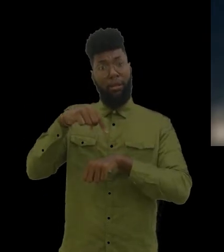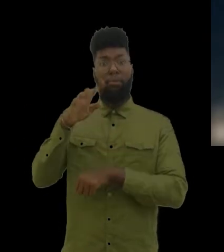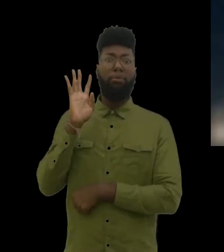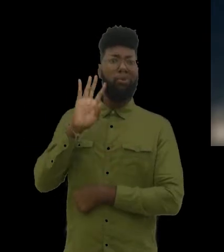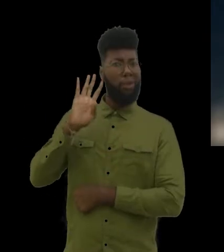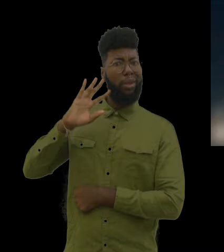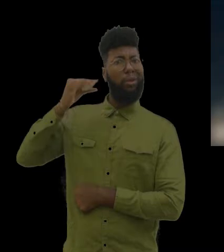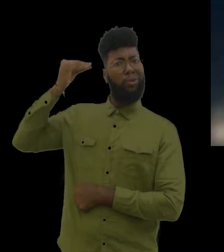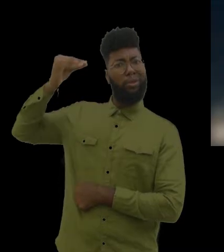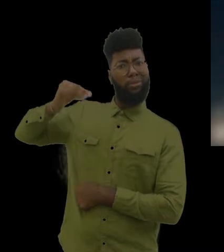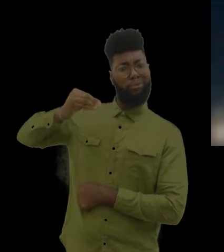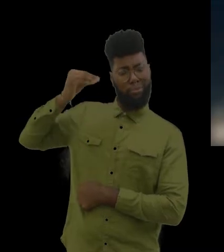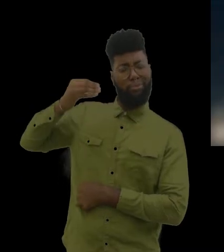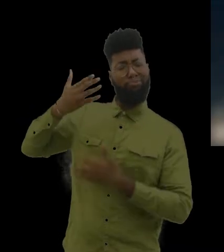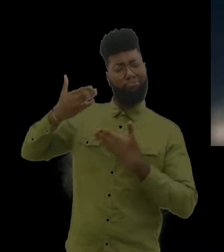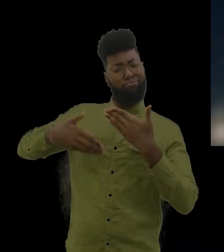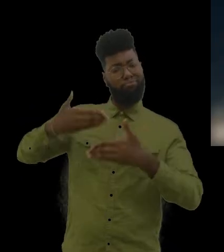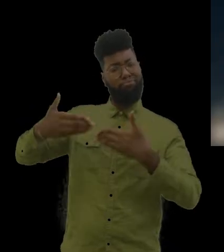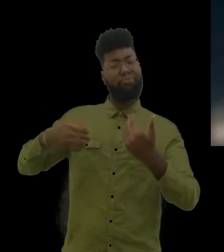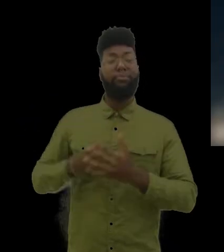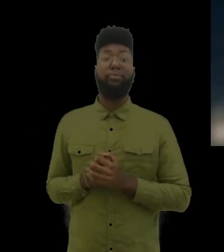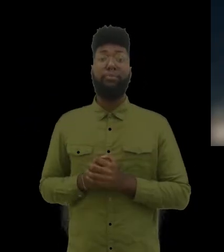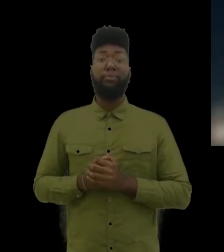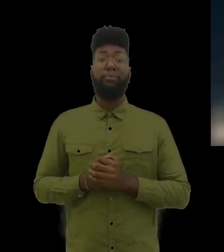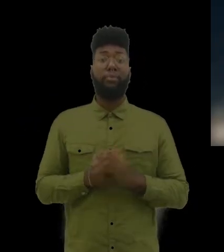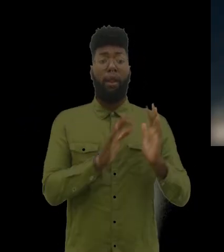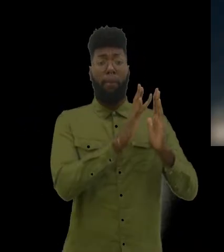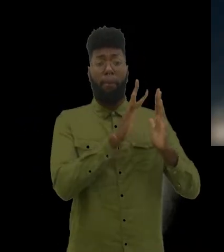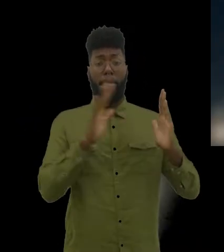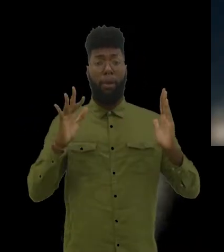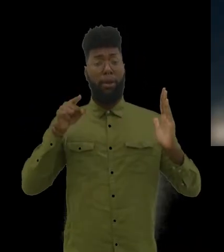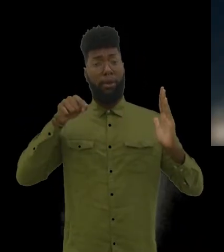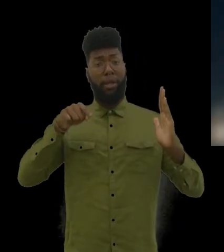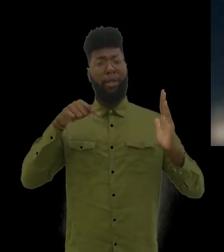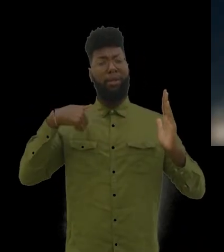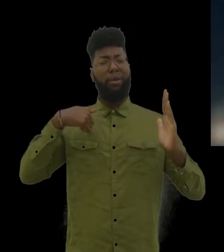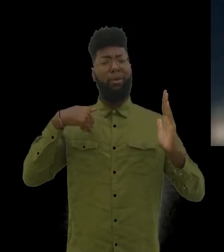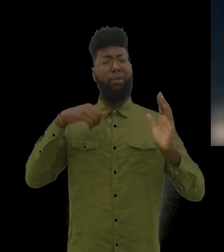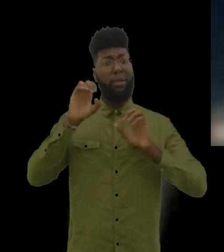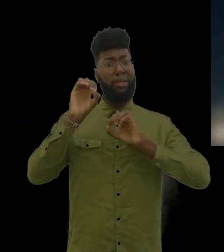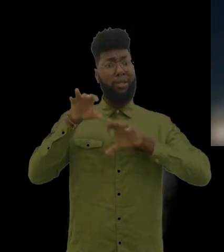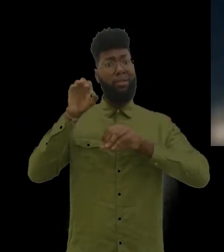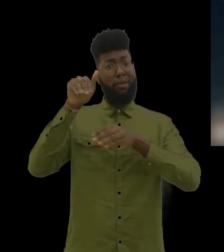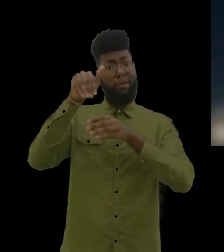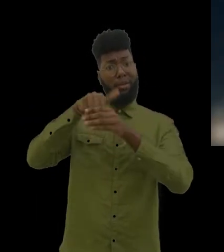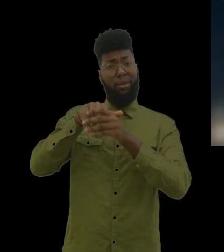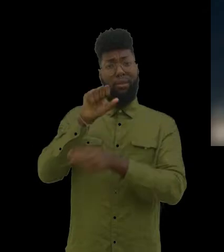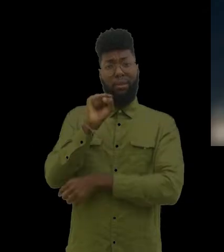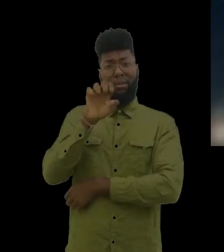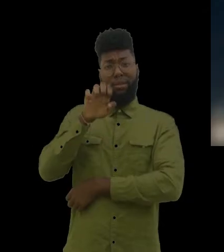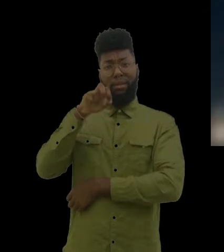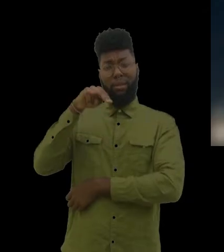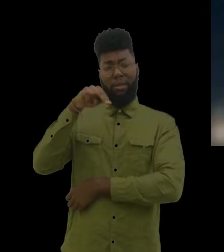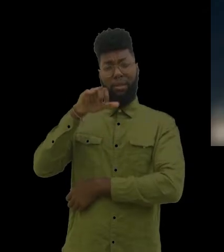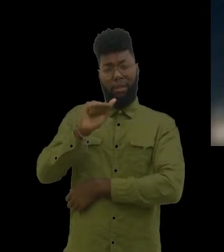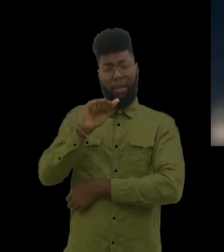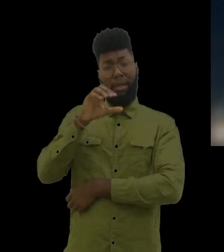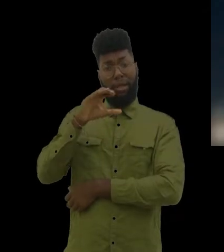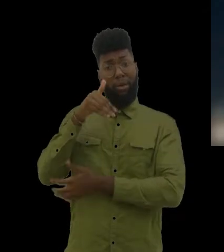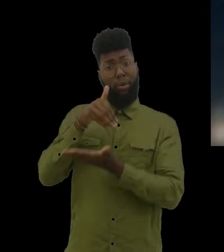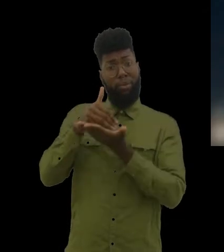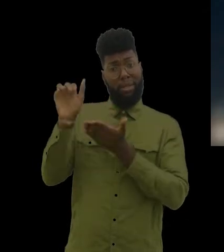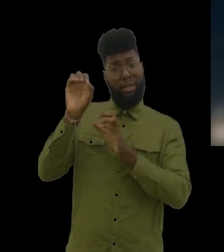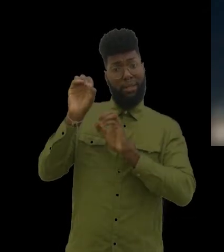enfim. Nesse período eu já dava aula no Senac, em cursos profissionalizantes, eu comecei a dar aula cedo